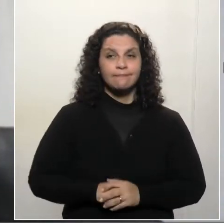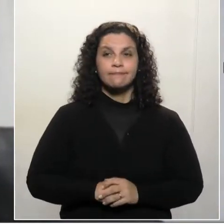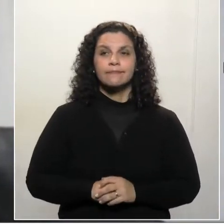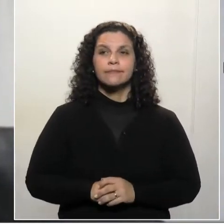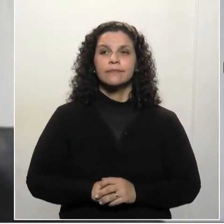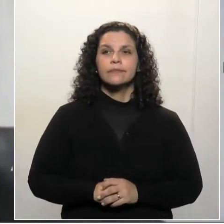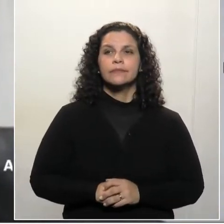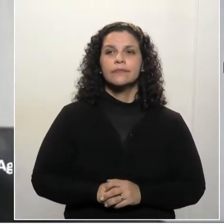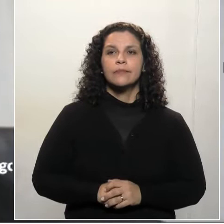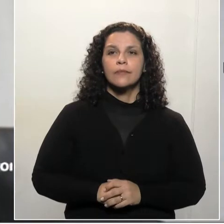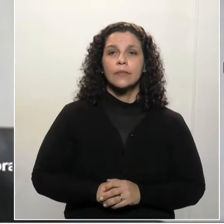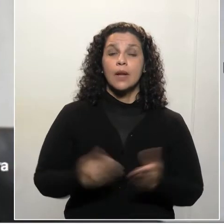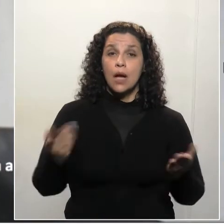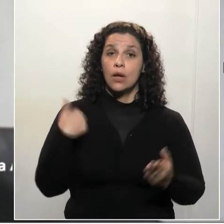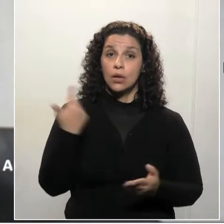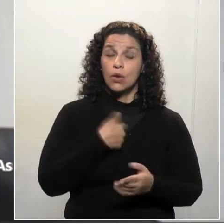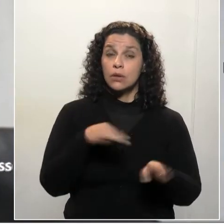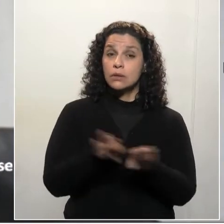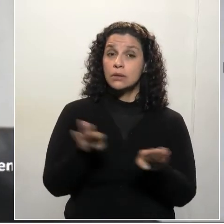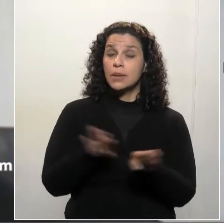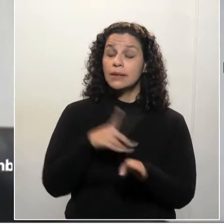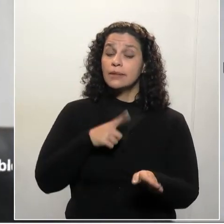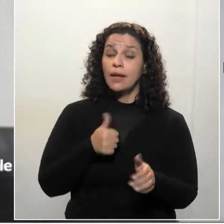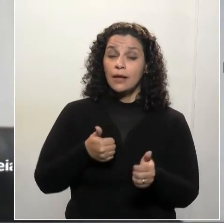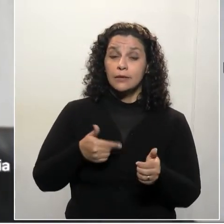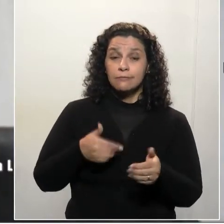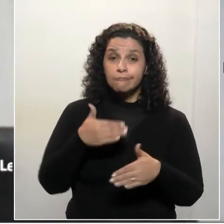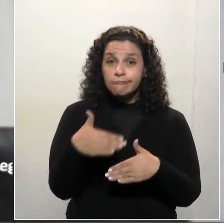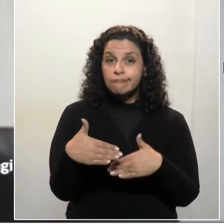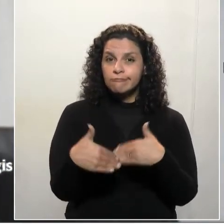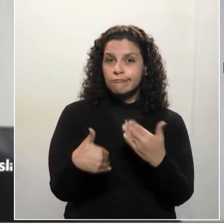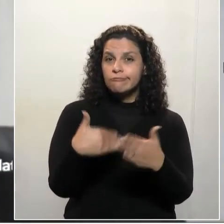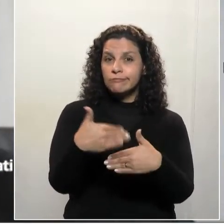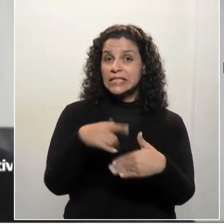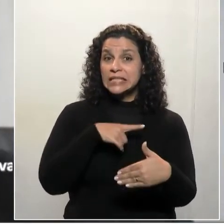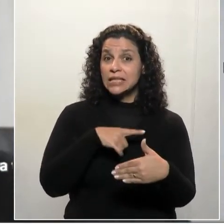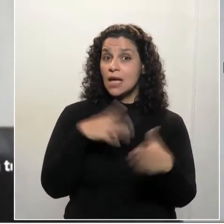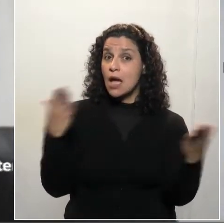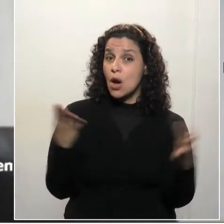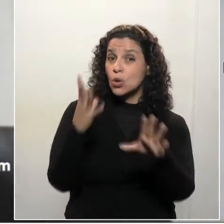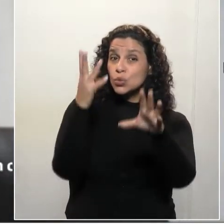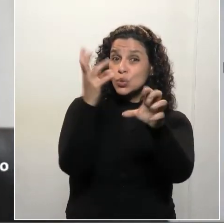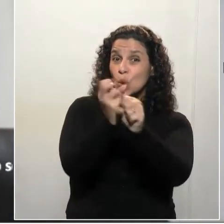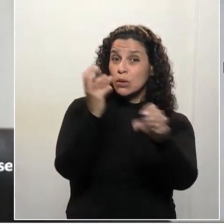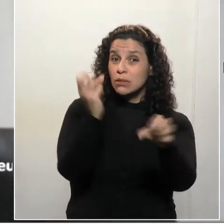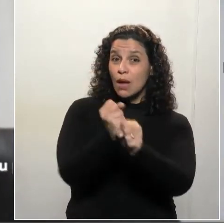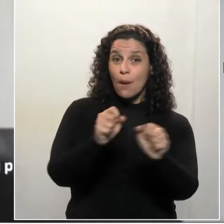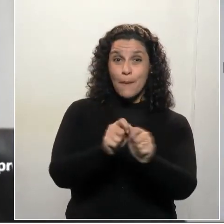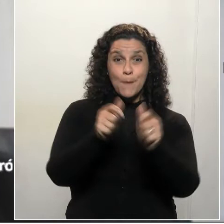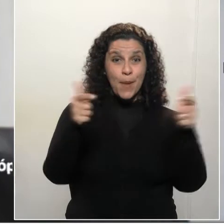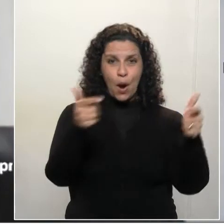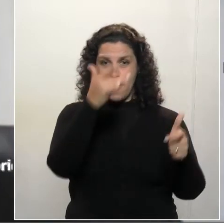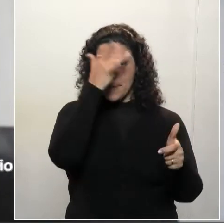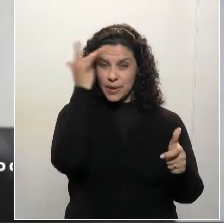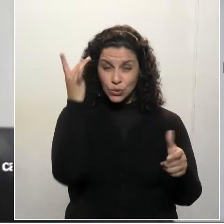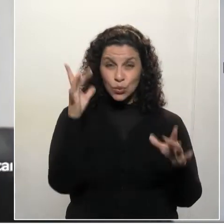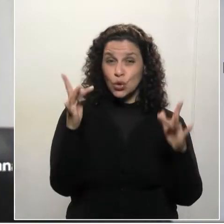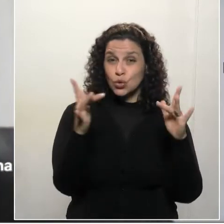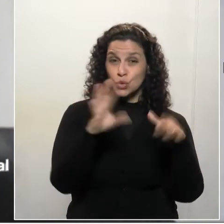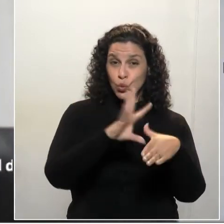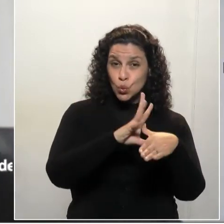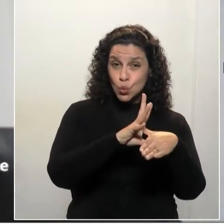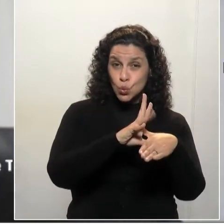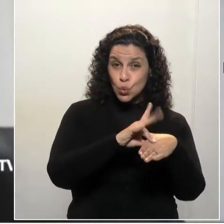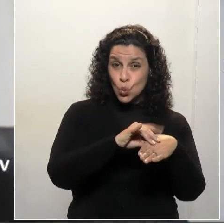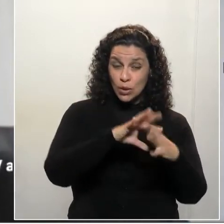Nós estamos caminhando para ter o maior número de infectados no mundo, também o maior número